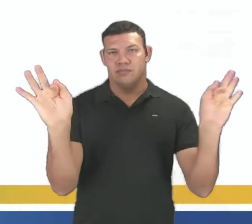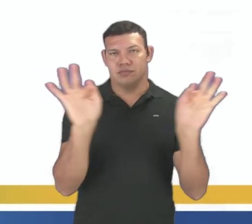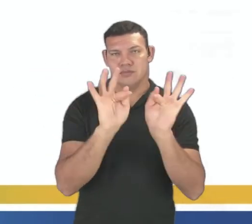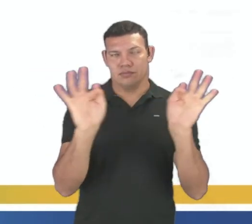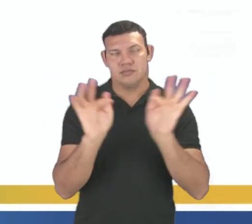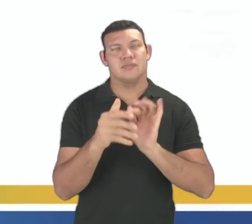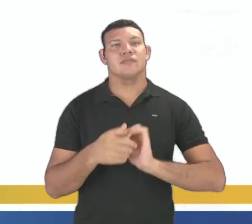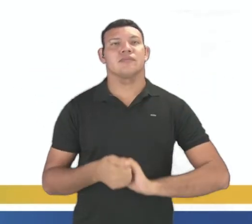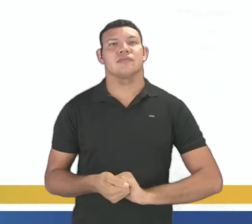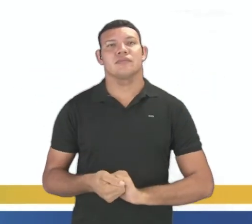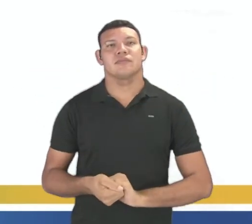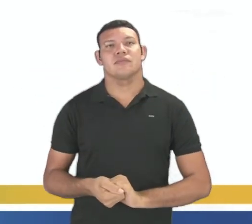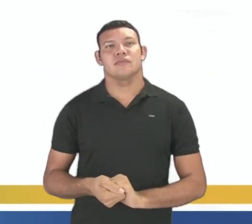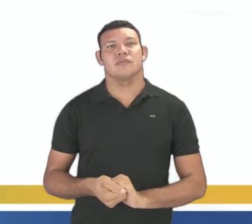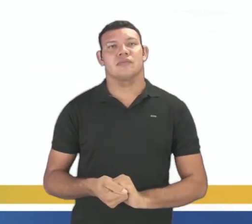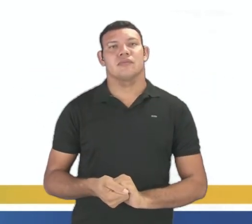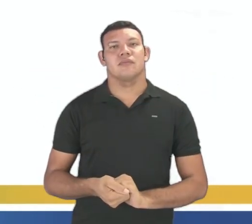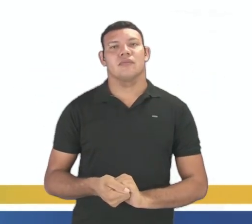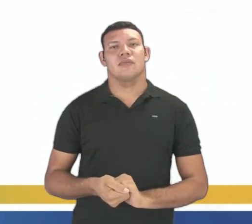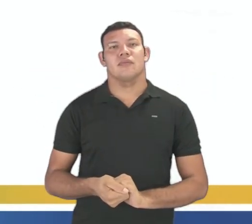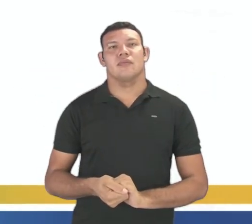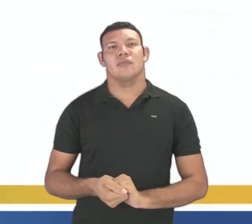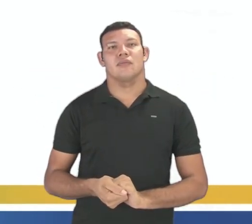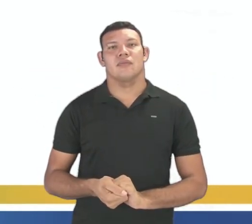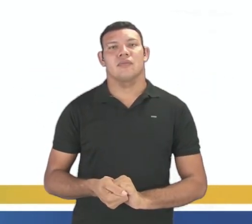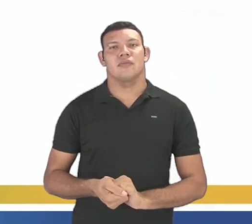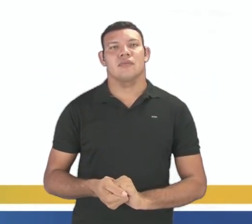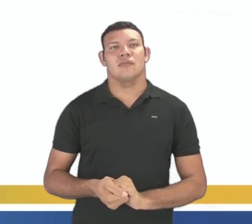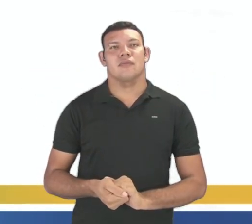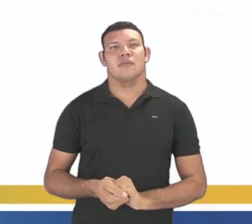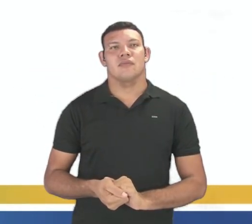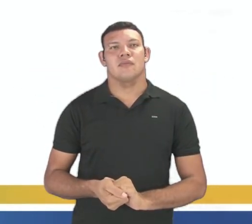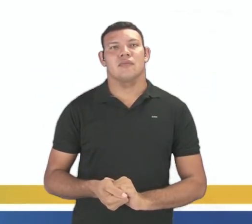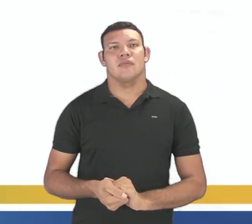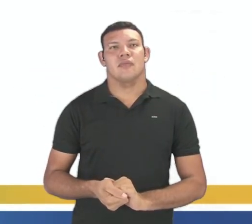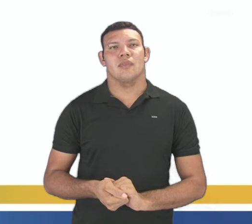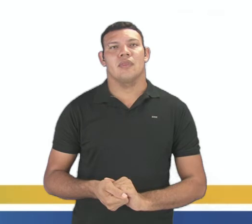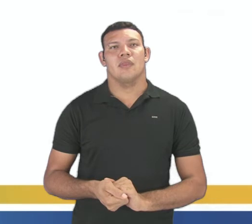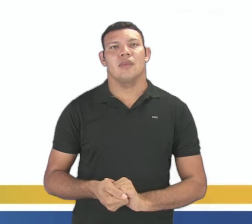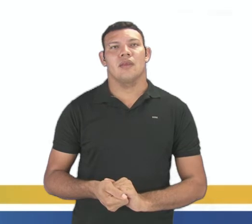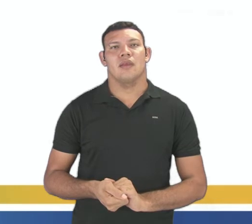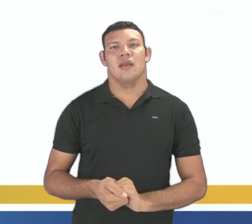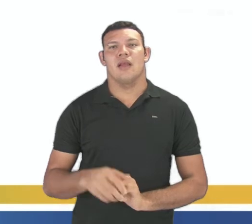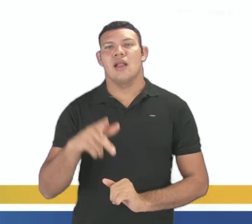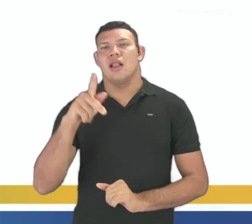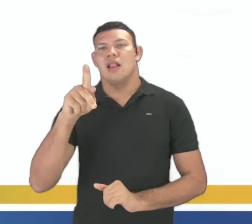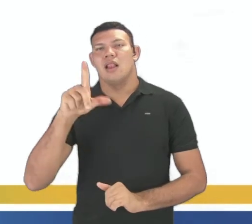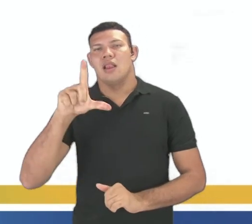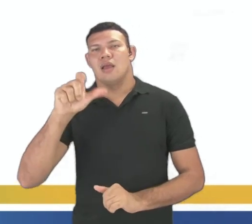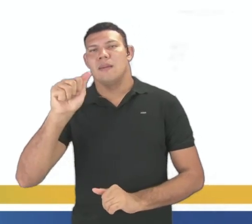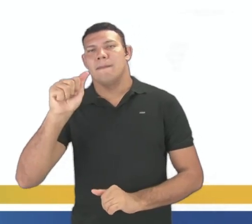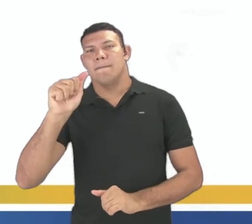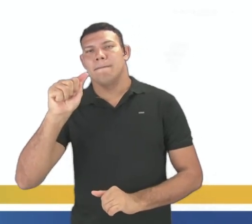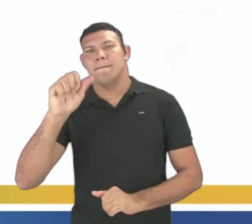by the sea. Nós temos um place, aqui é o lugar. Ela quer